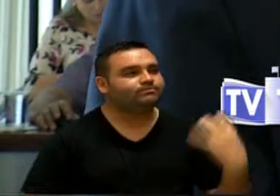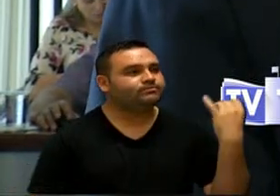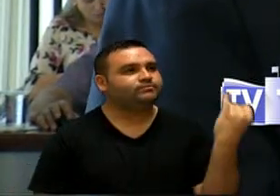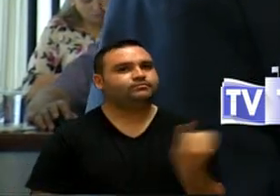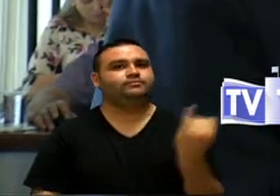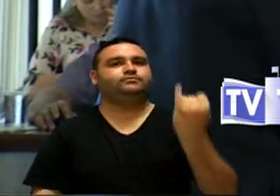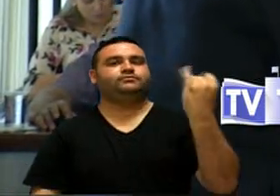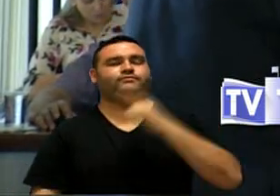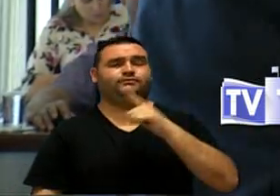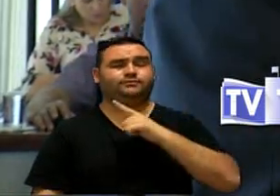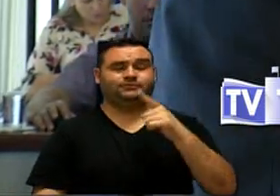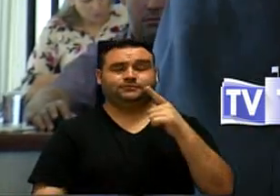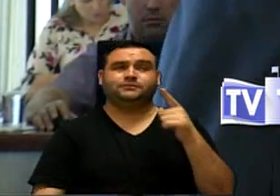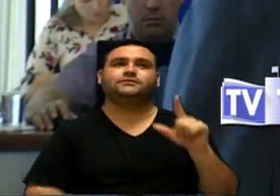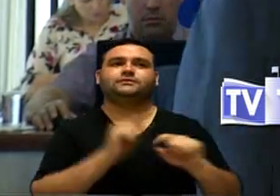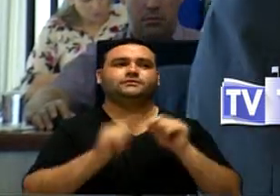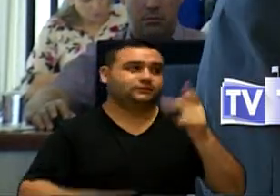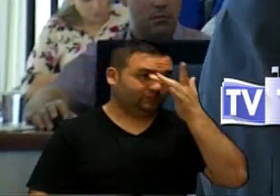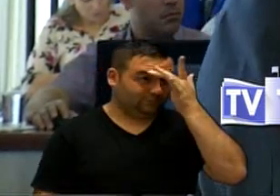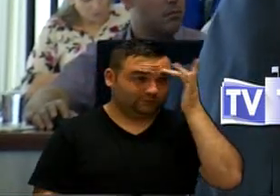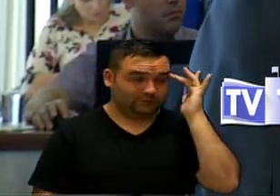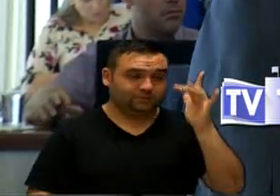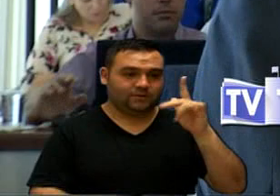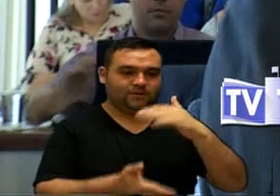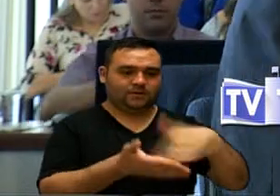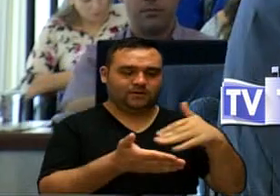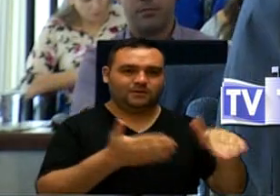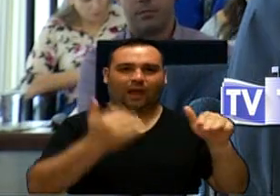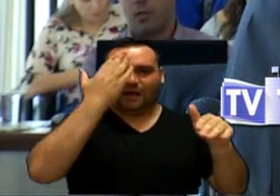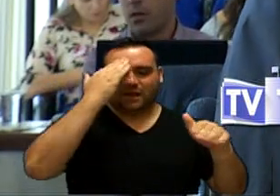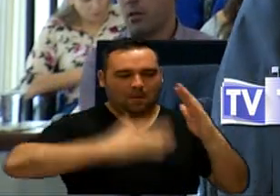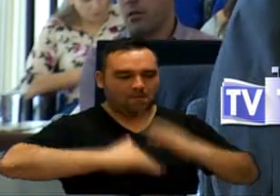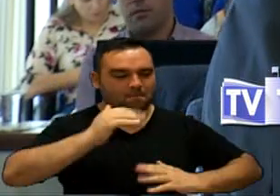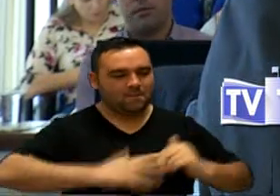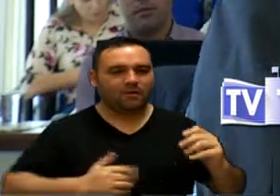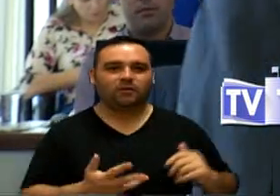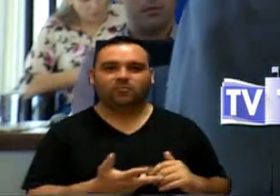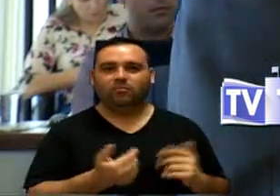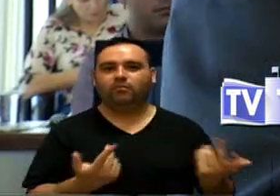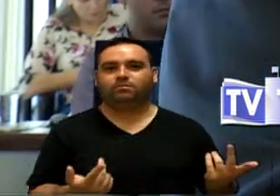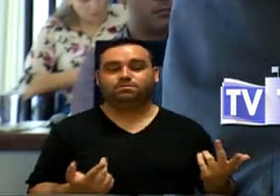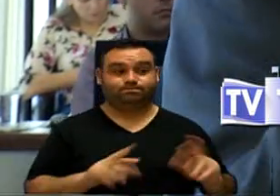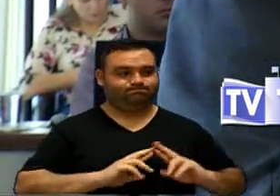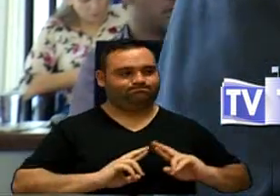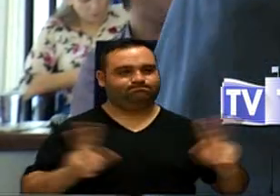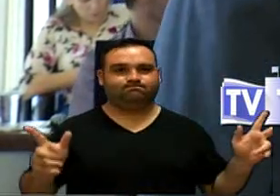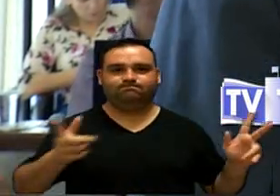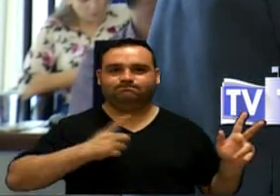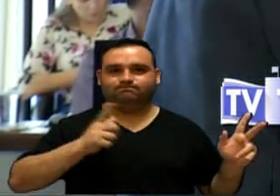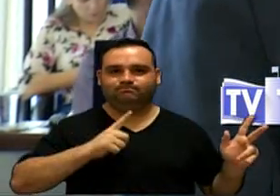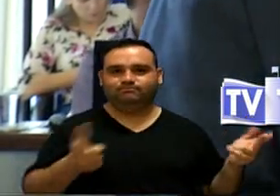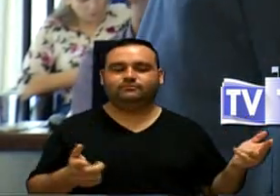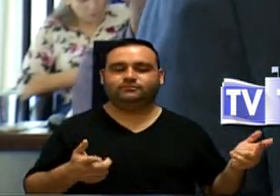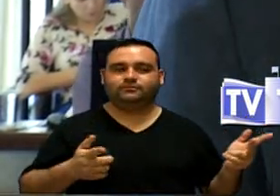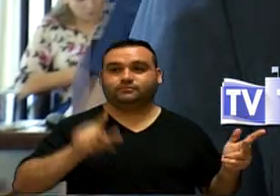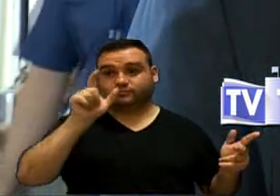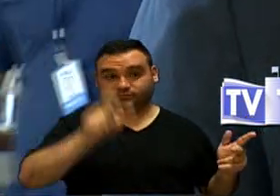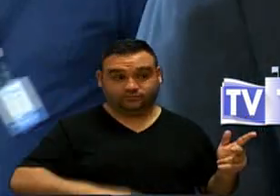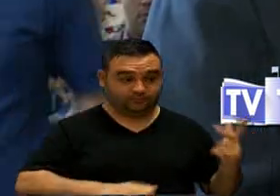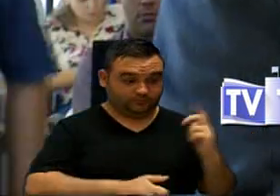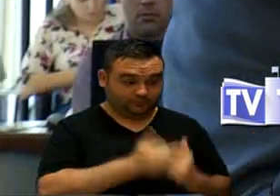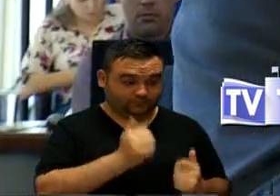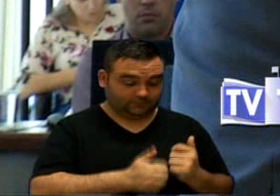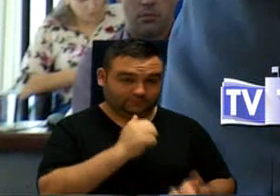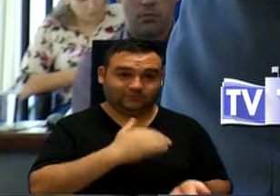importância de colocar pessoas em secretarias de que sabem o que fazem. A diferença de colocar um esportista